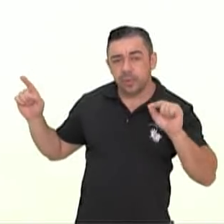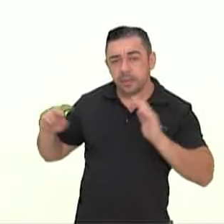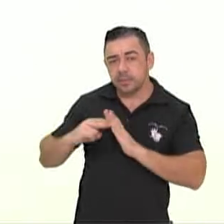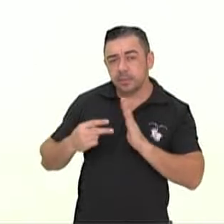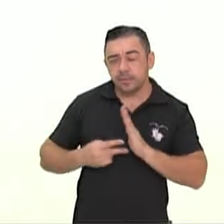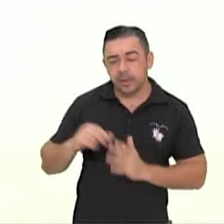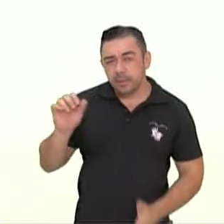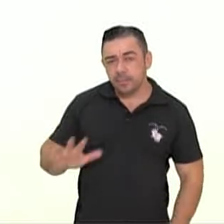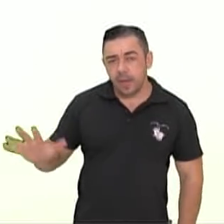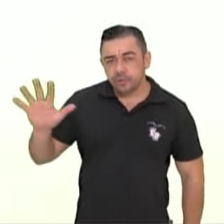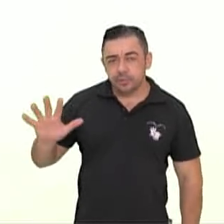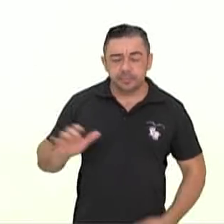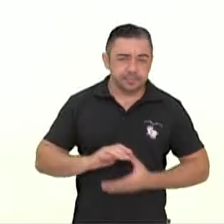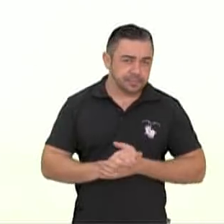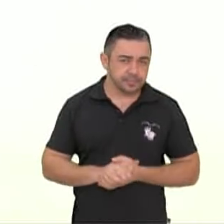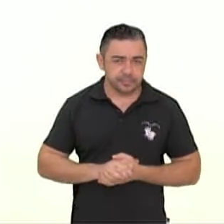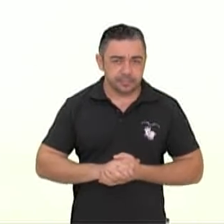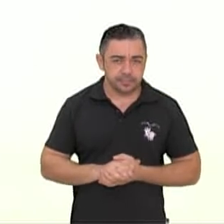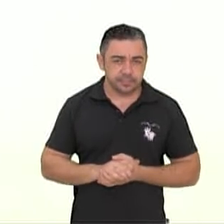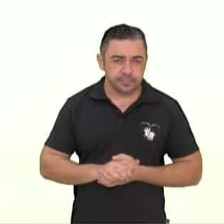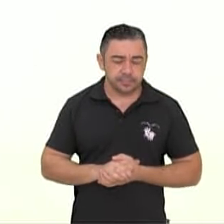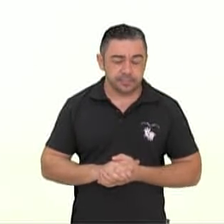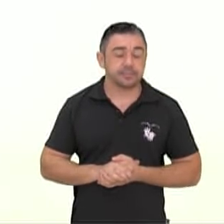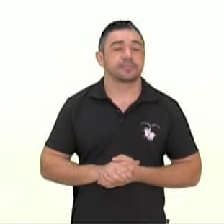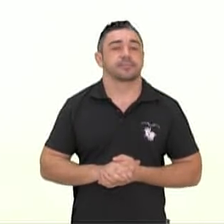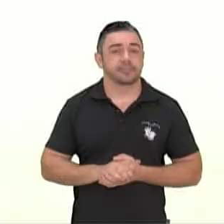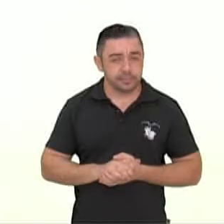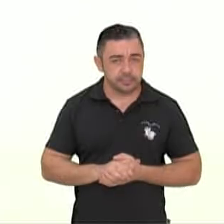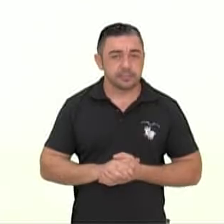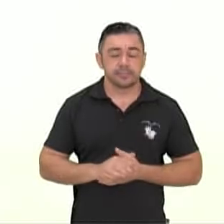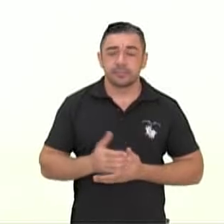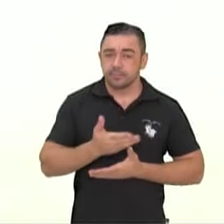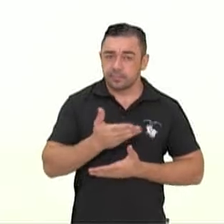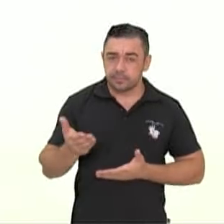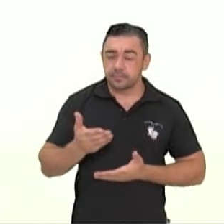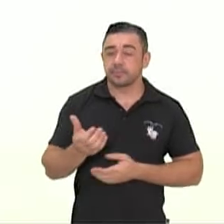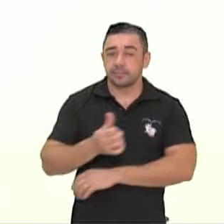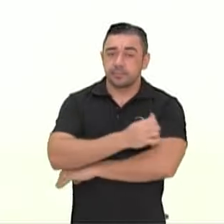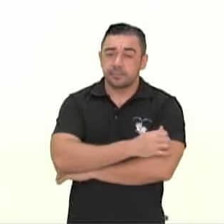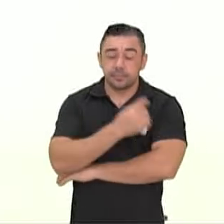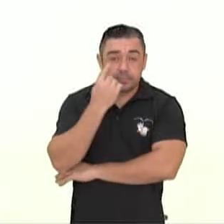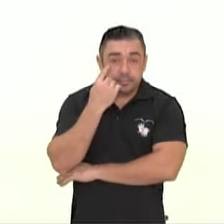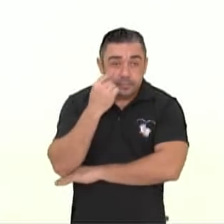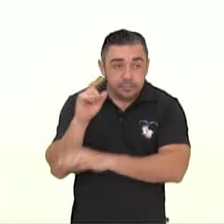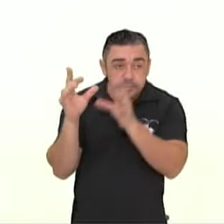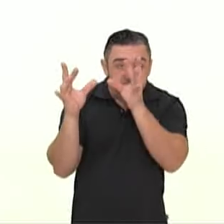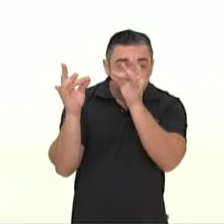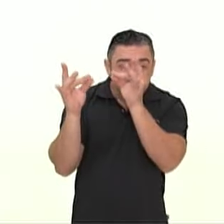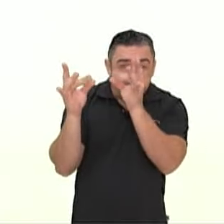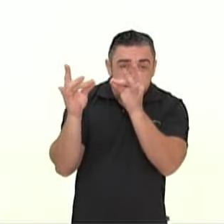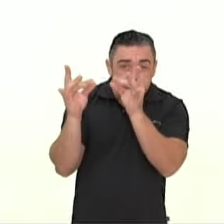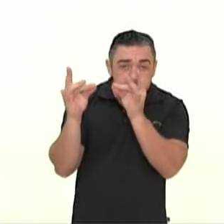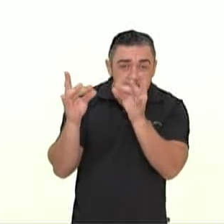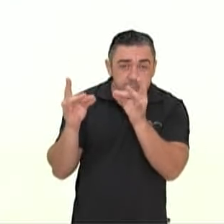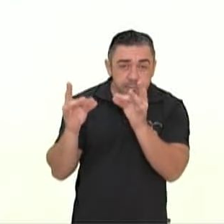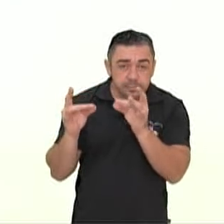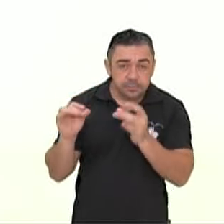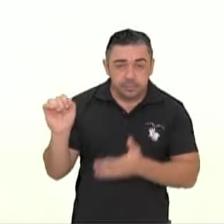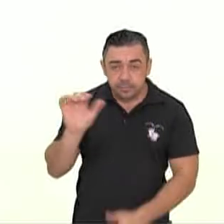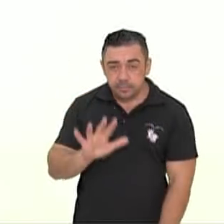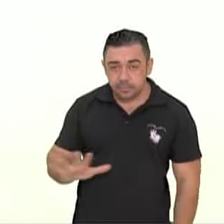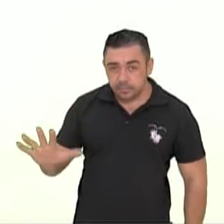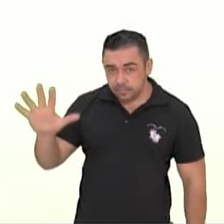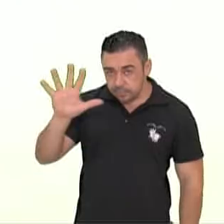essa imagem? Galerinha do sexto ano, eu gostaria de fazer um pedido para vocês, observassem os detalhes da imagem.